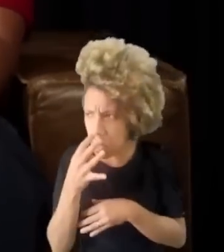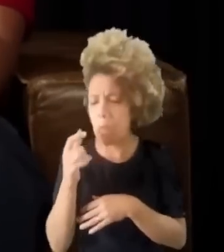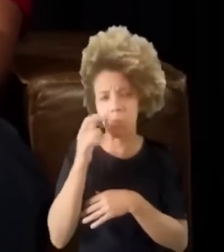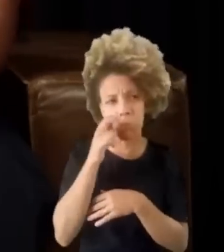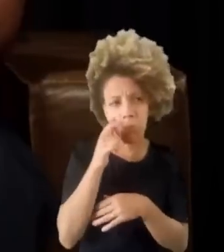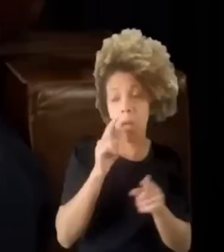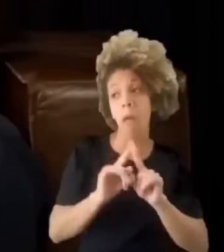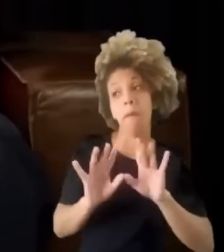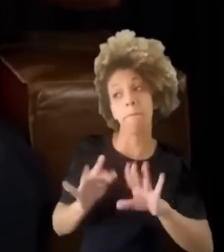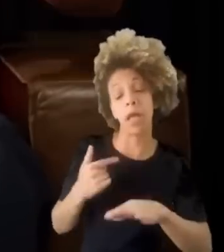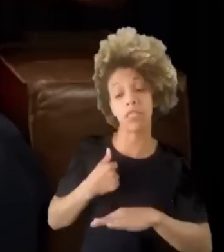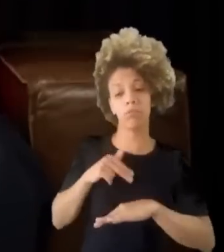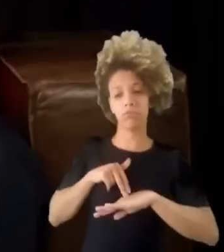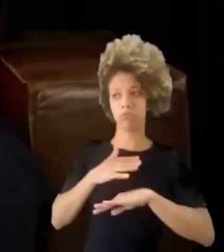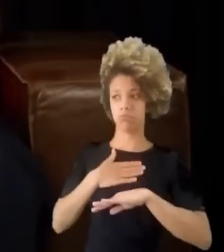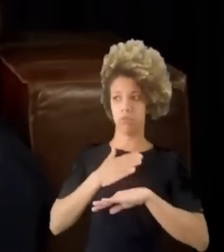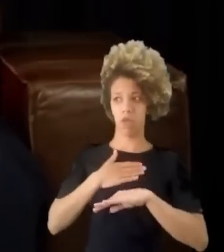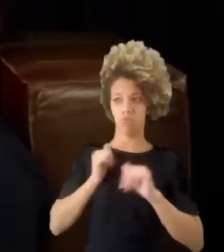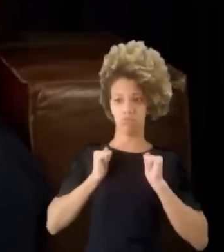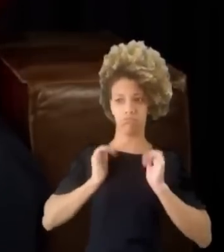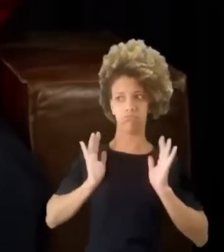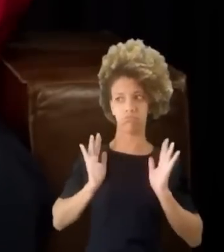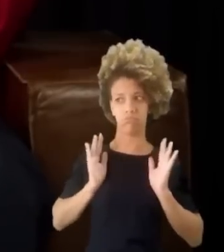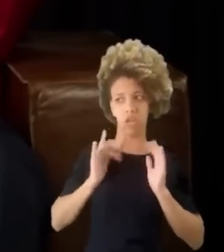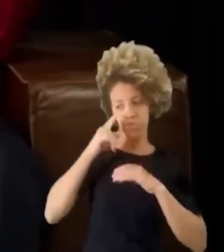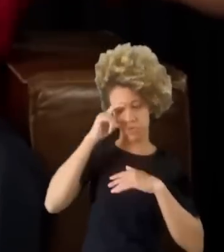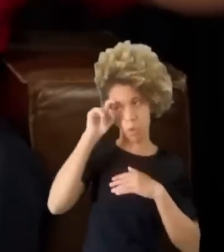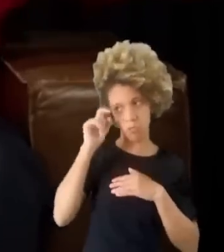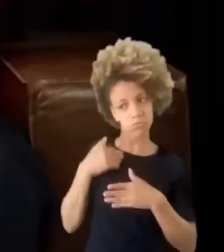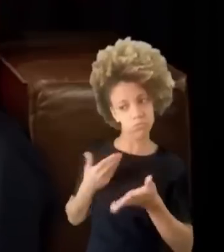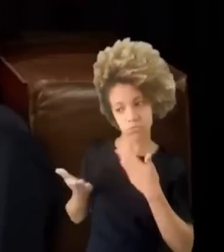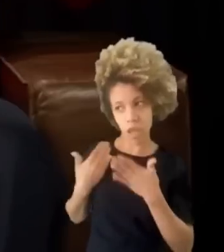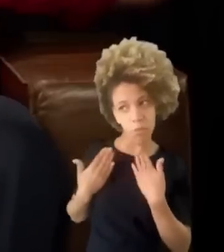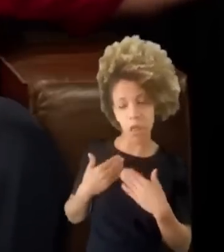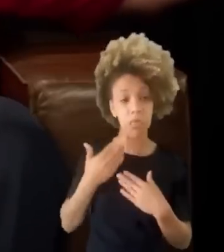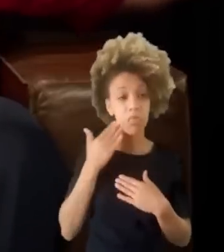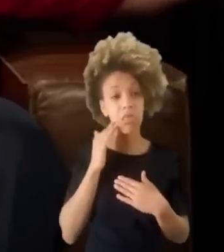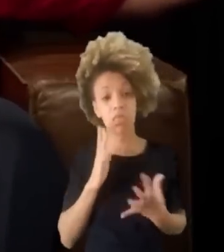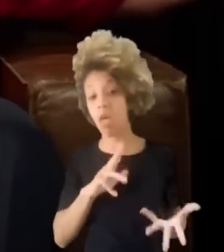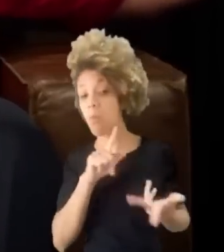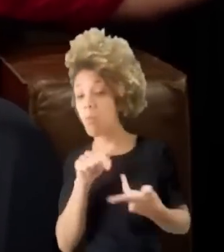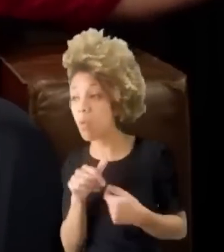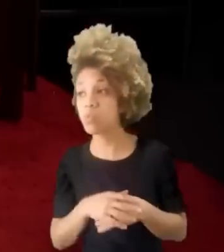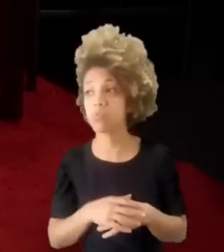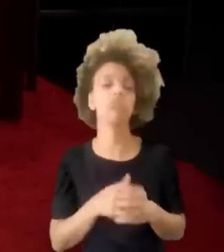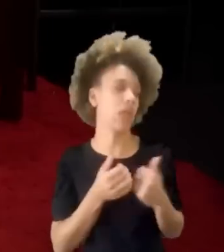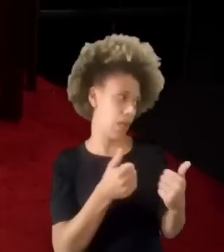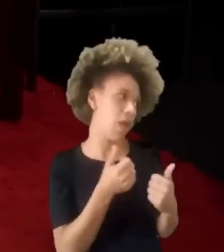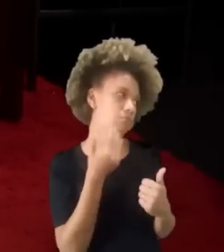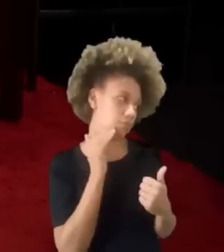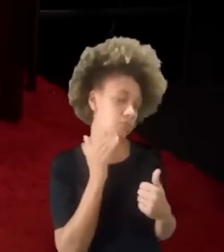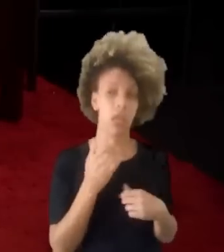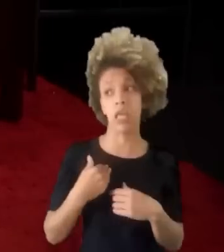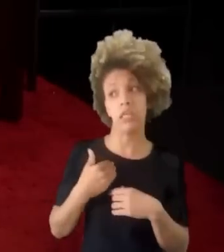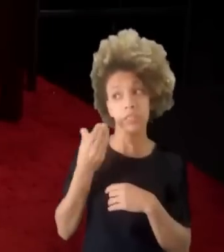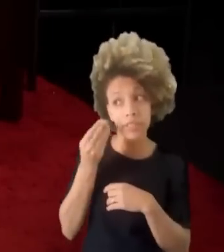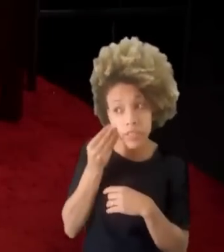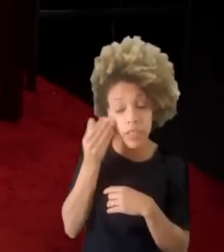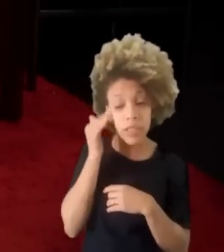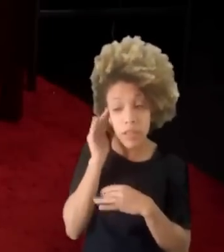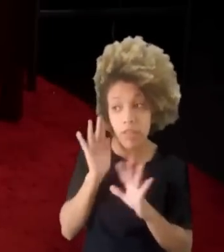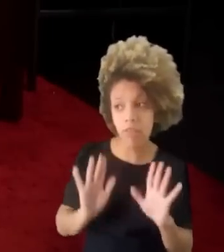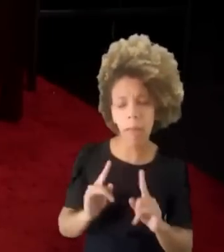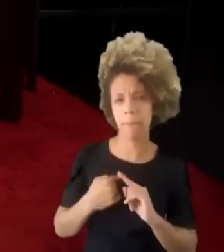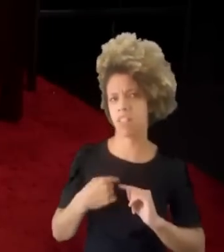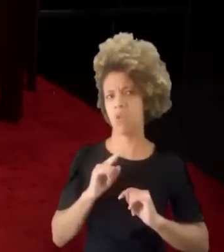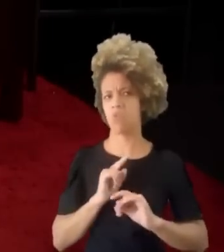ideias mas eu me coloco no meu lugar de Maurício Meirelles aí eu tô tentando entender o mundo Demorou mano tô tentando entender minhas ideias tô tentando